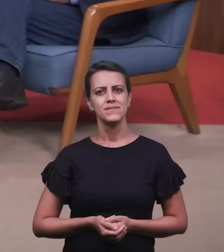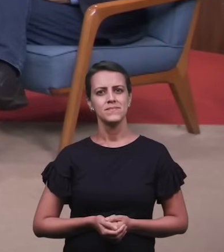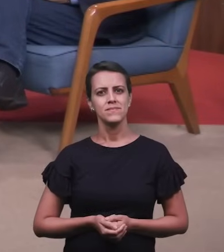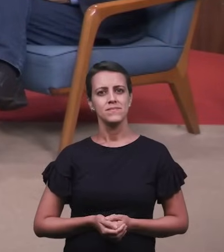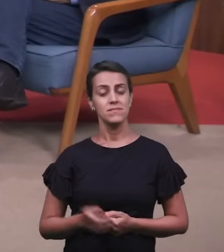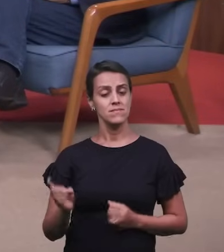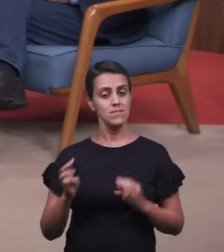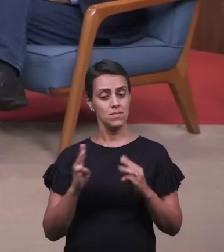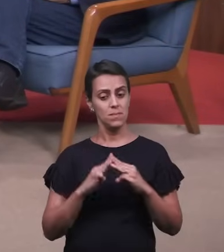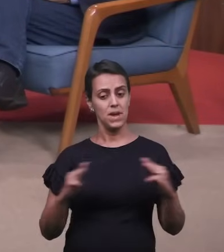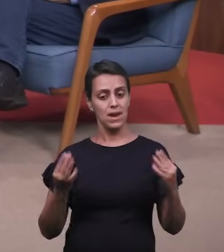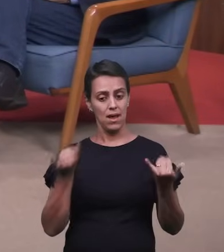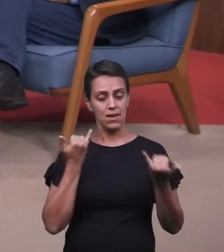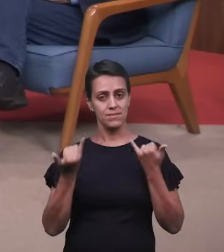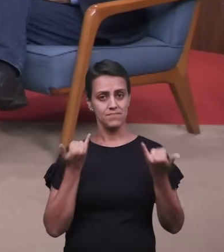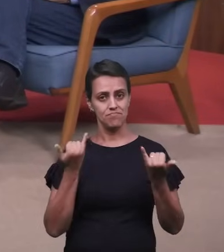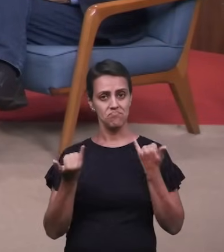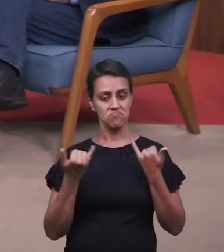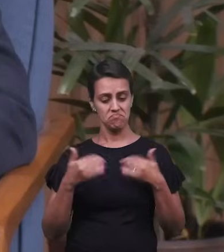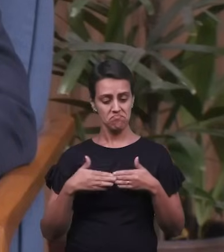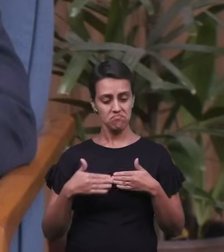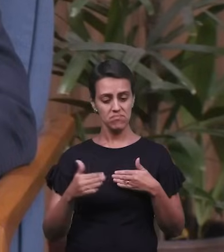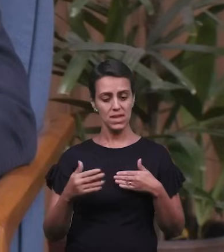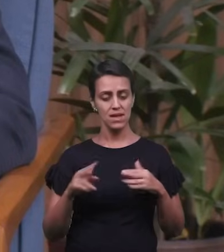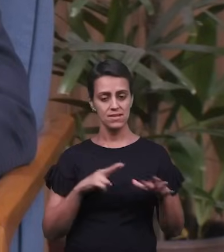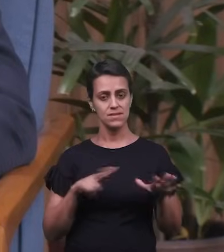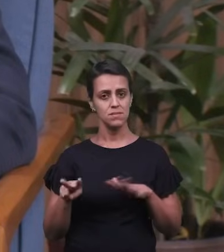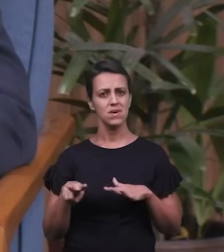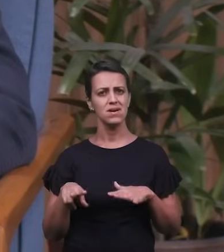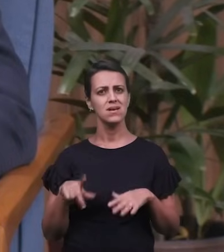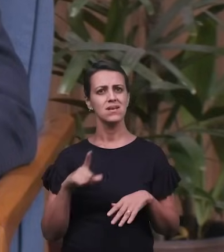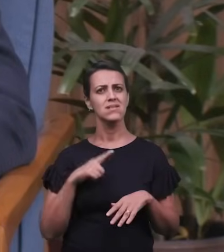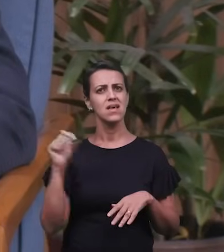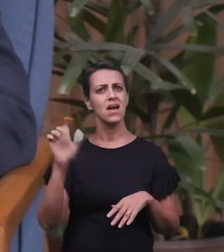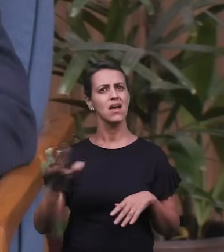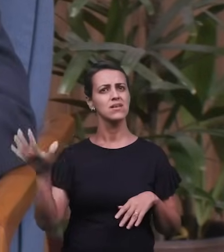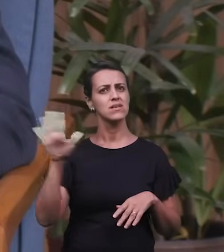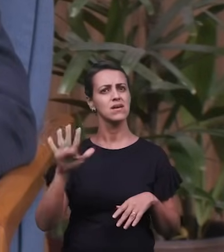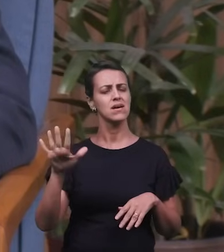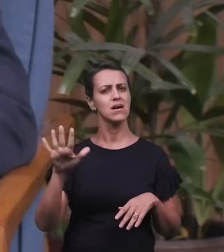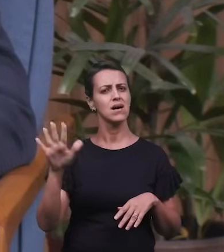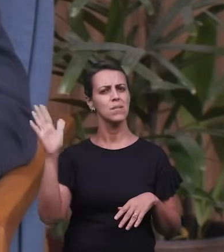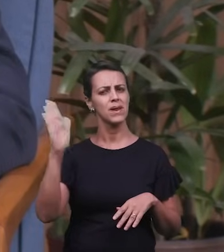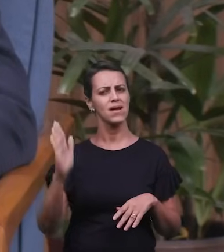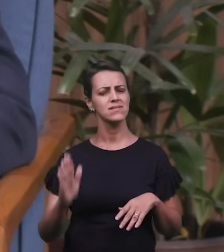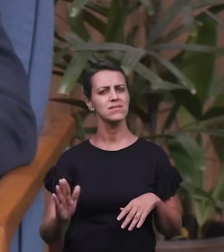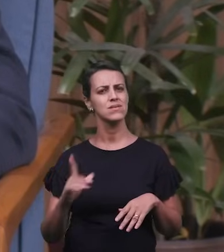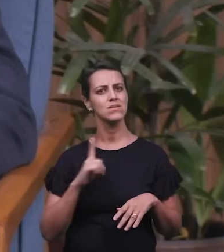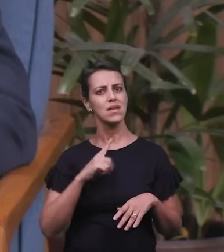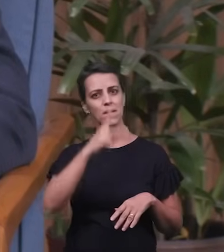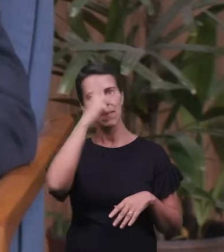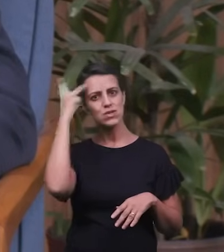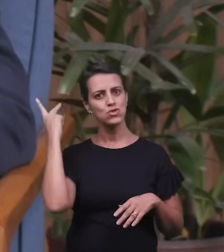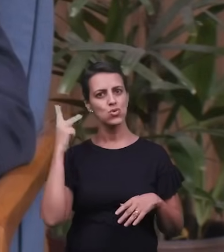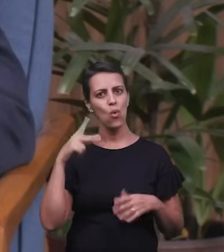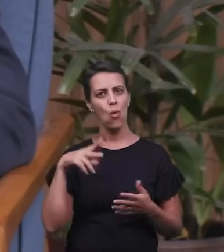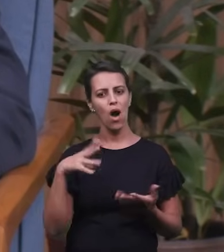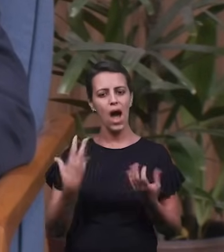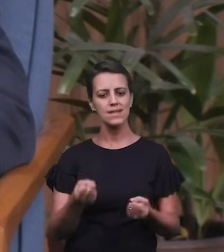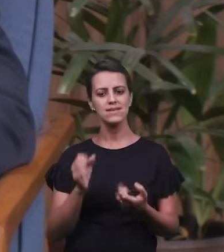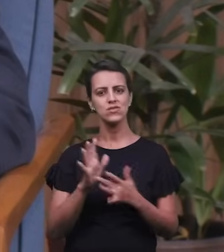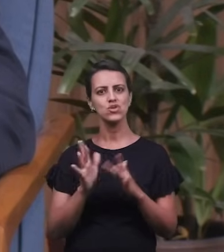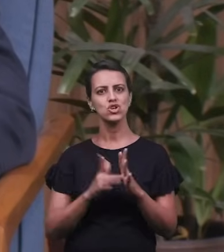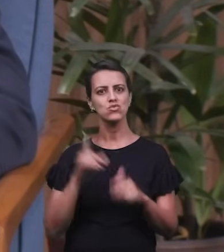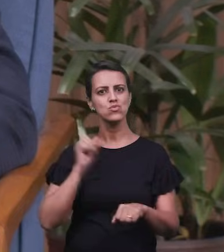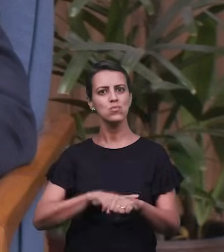Recentemente, no Manaí News, dessa semana, nós transmitimos uma região do Brasil que teve batismos de pessoas que se definiram